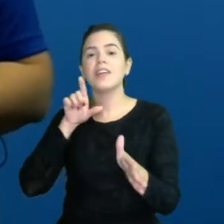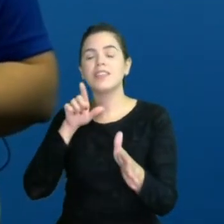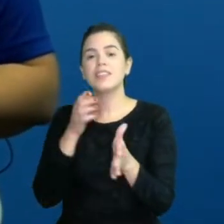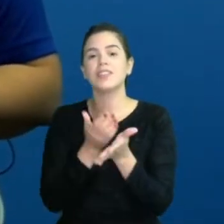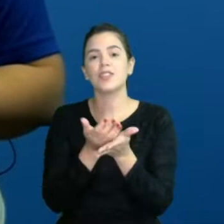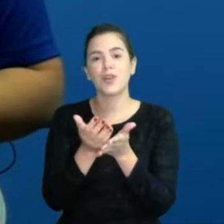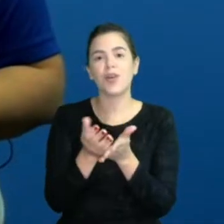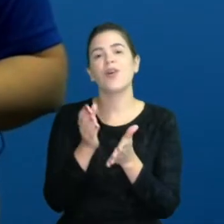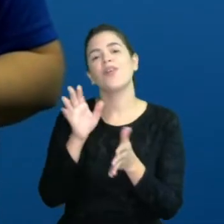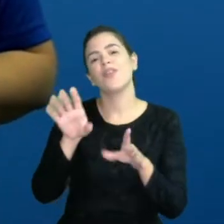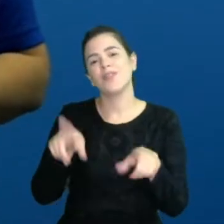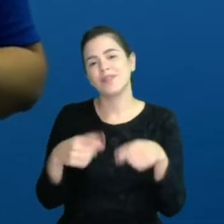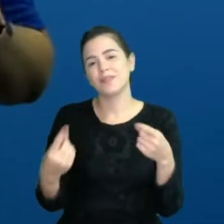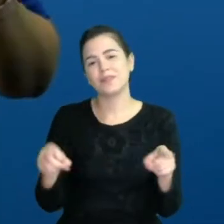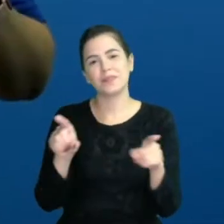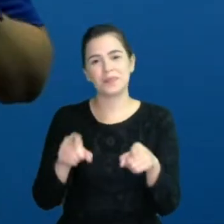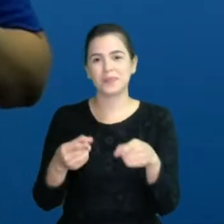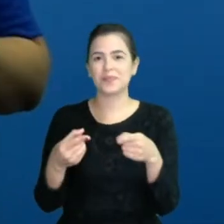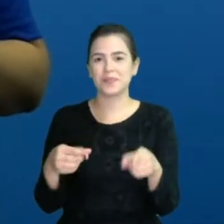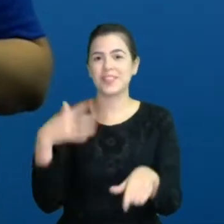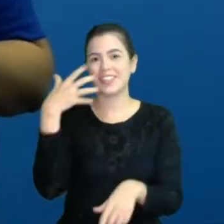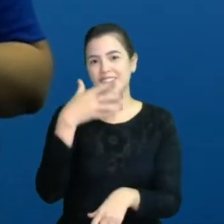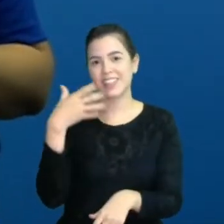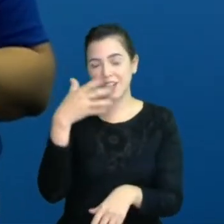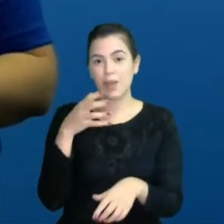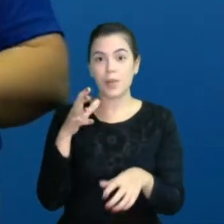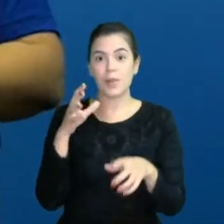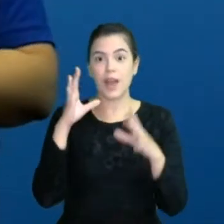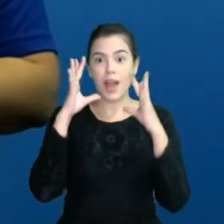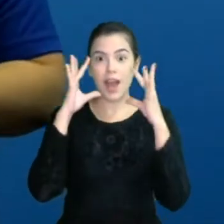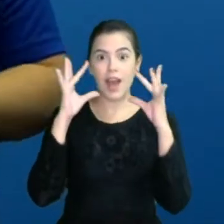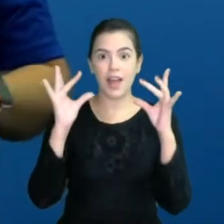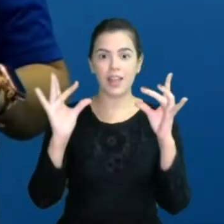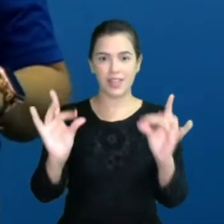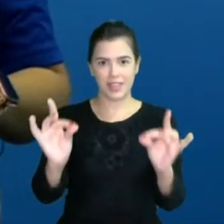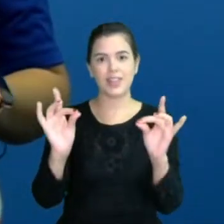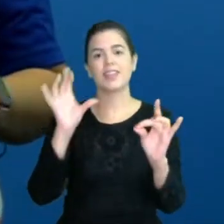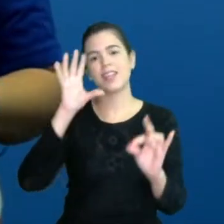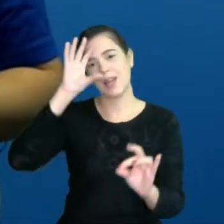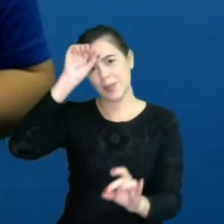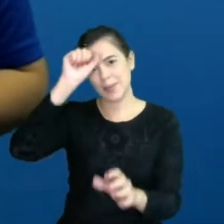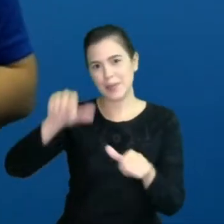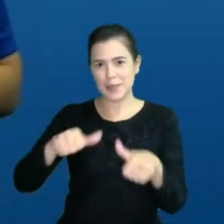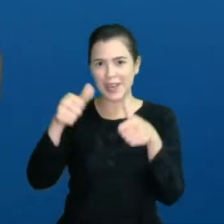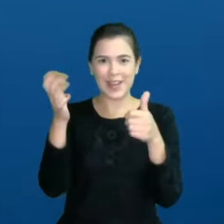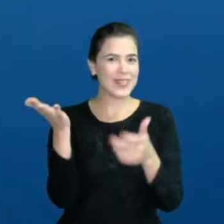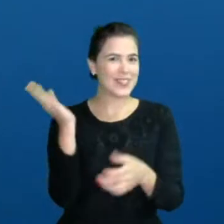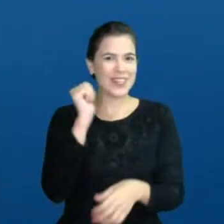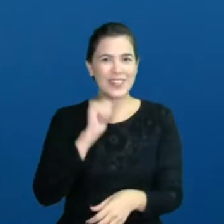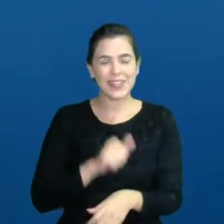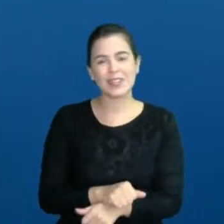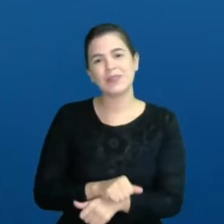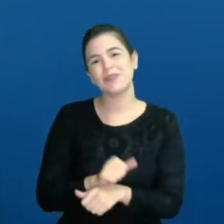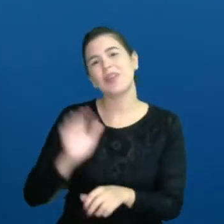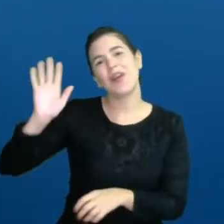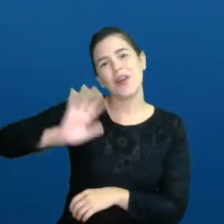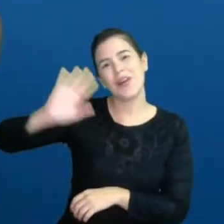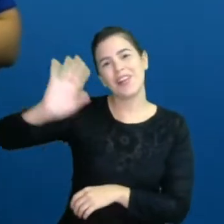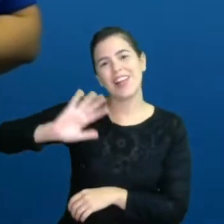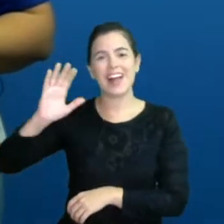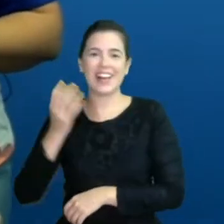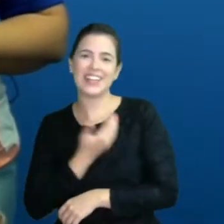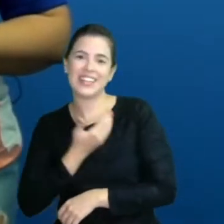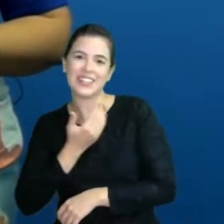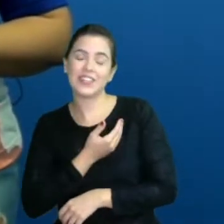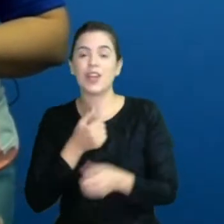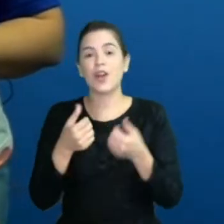vamos cantar a nossa musiquinha para a gente ficar super concentrados e conseguir aprender bem melhor. Vamos lá? Olá,